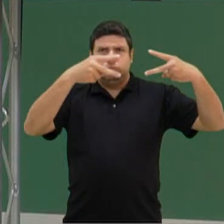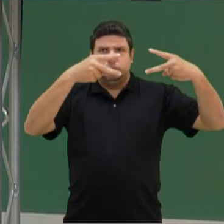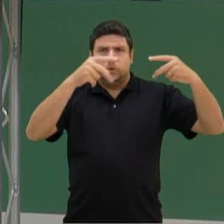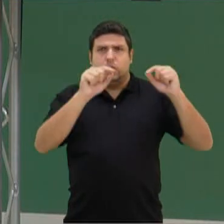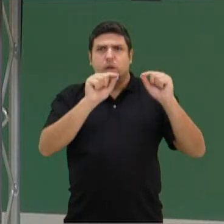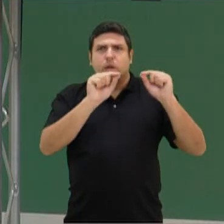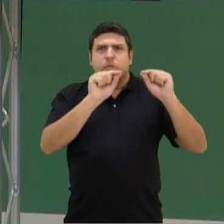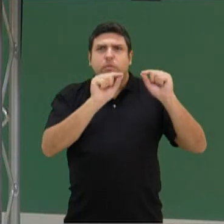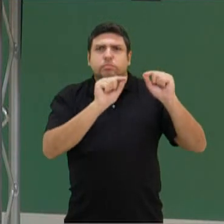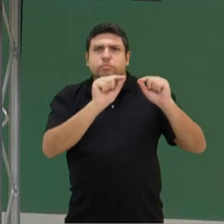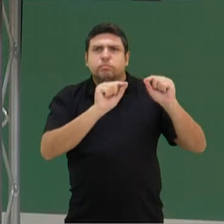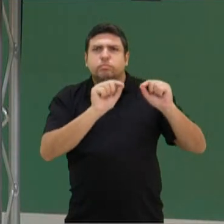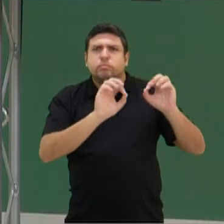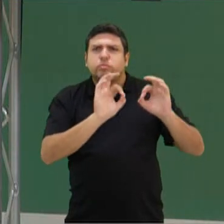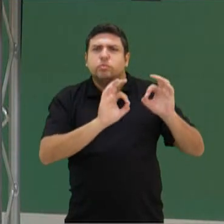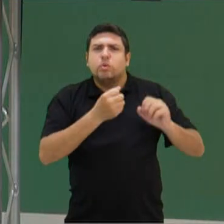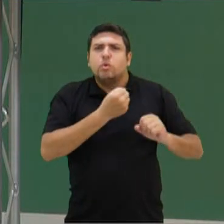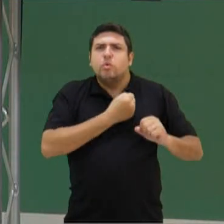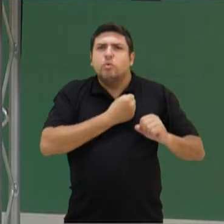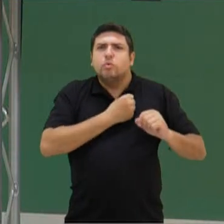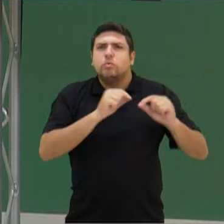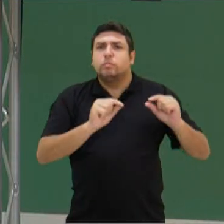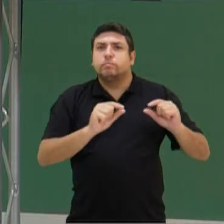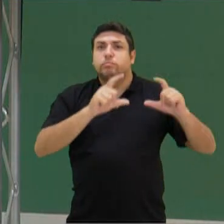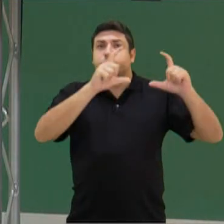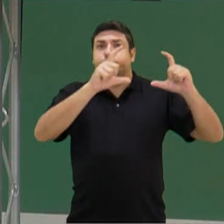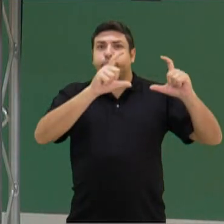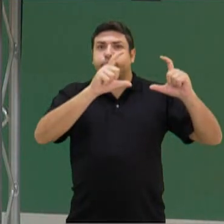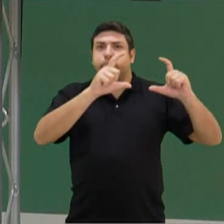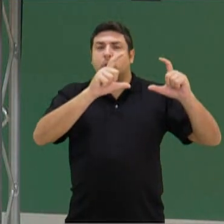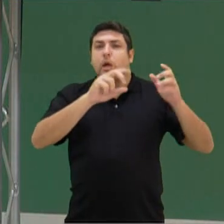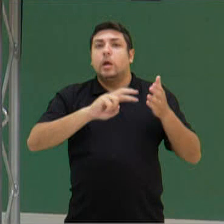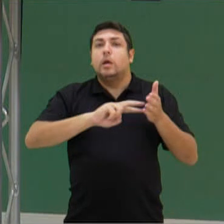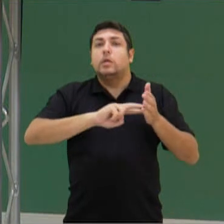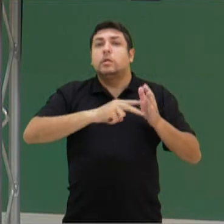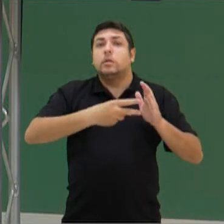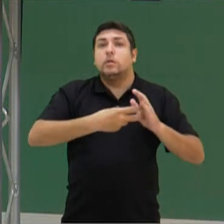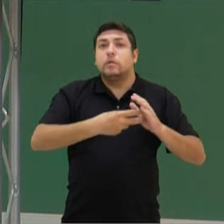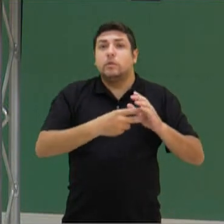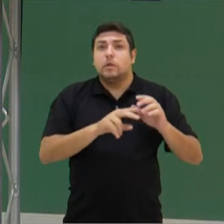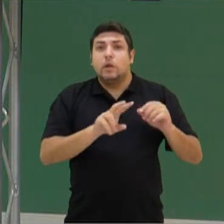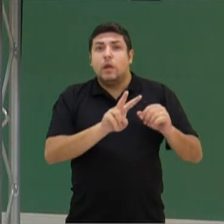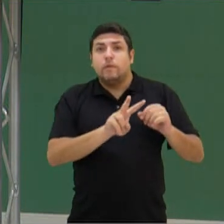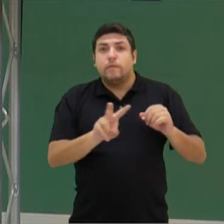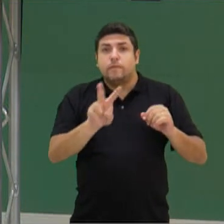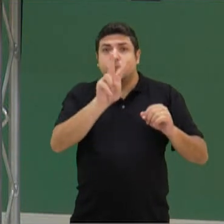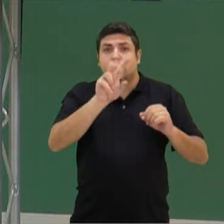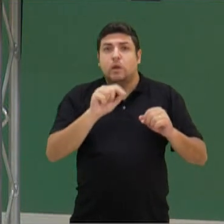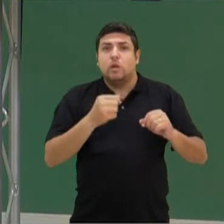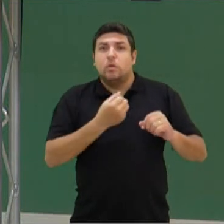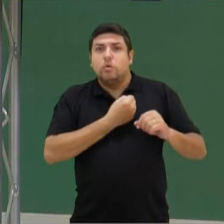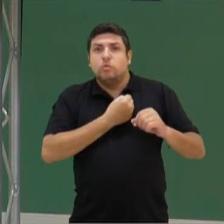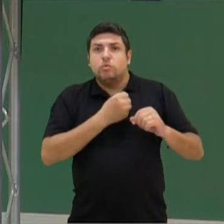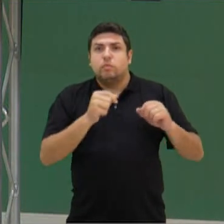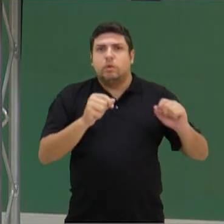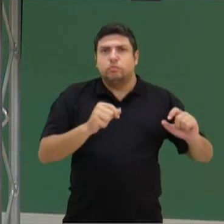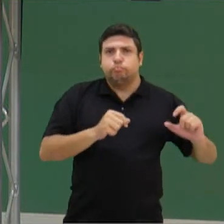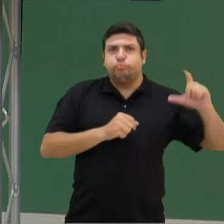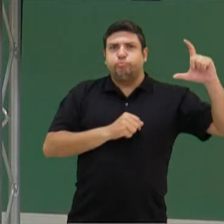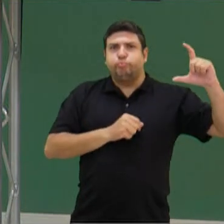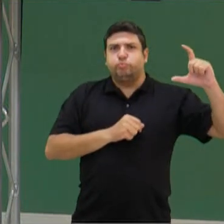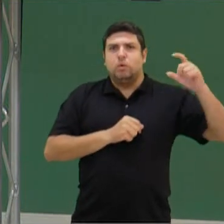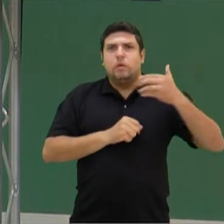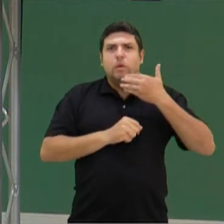que determinado valor, isso significa que tudo que for maior que aquele valor vai satisfazer. Por isso é que